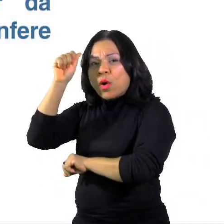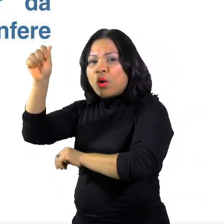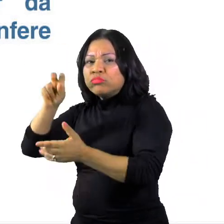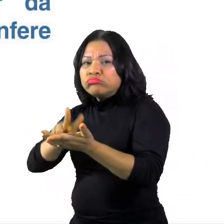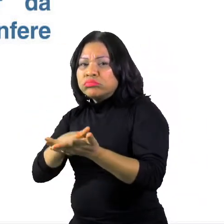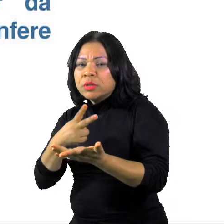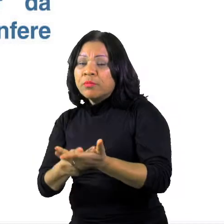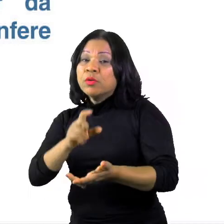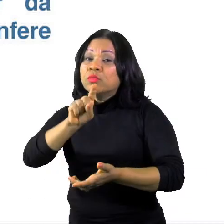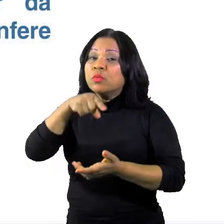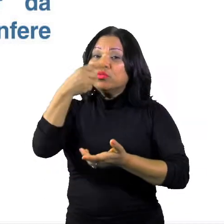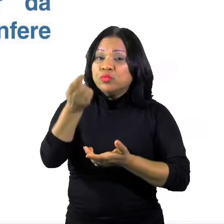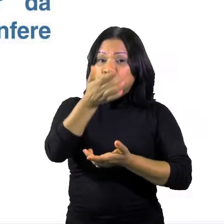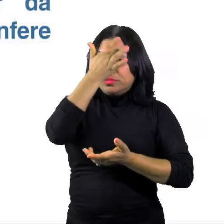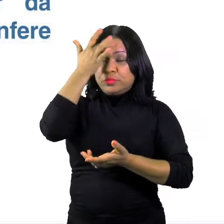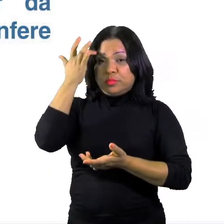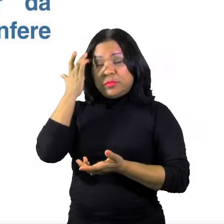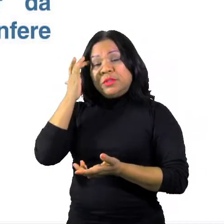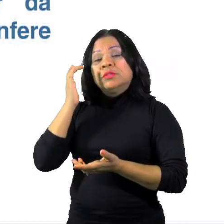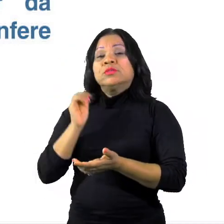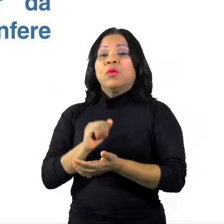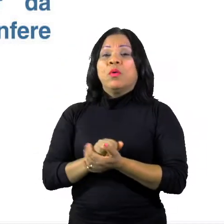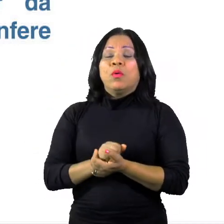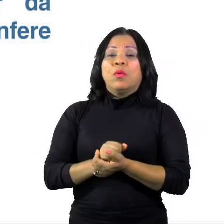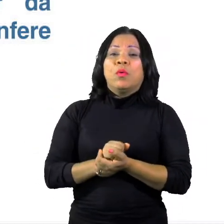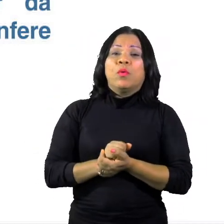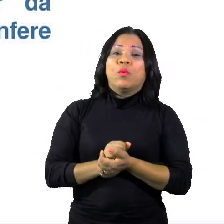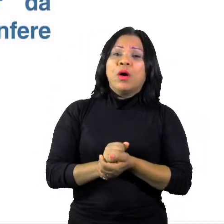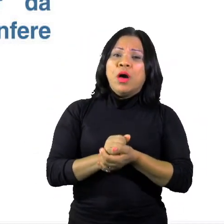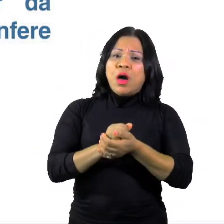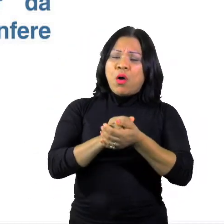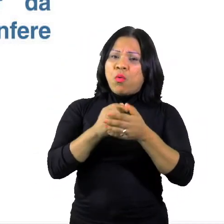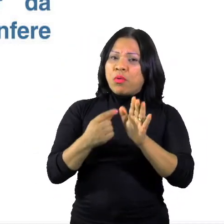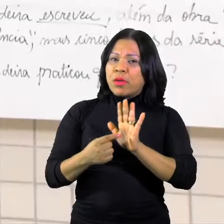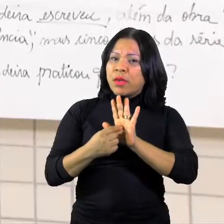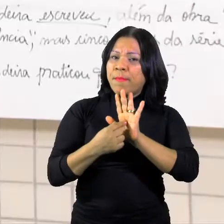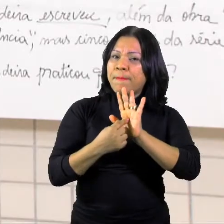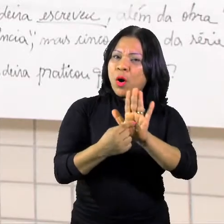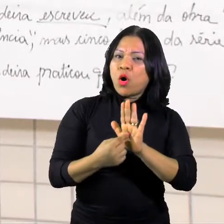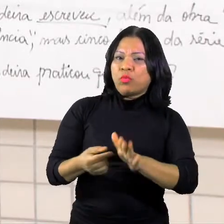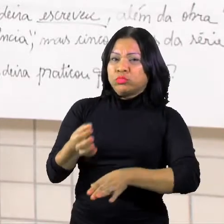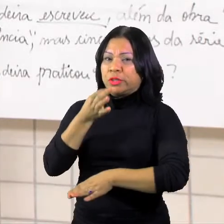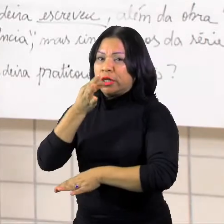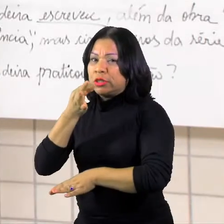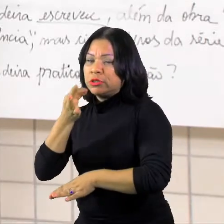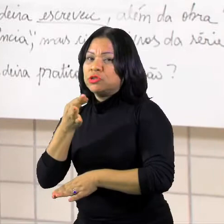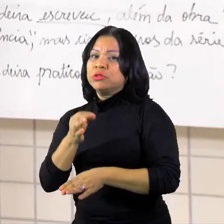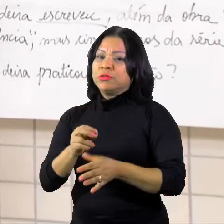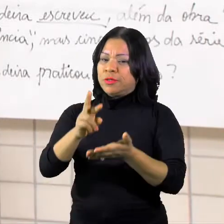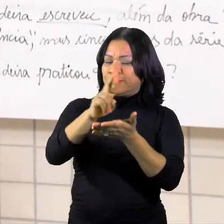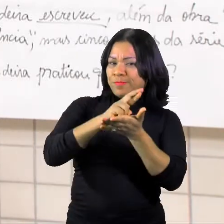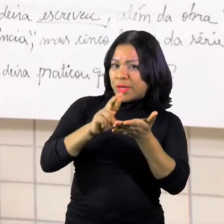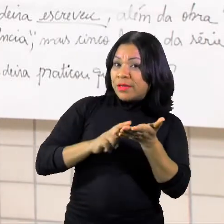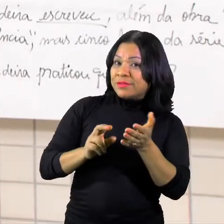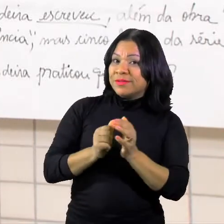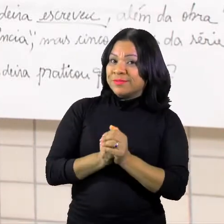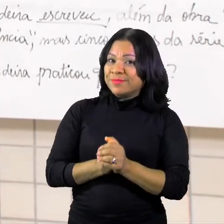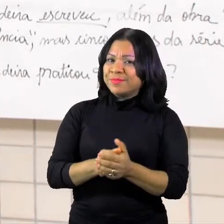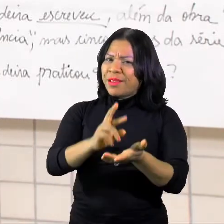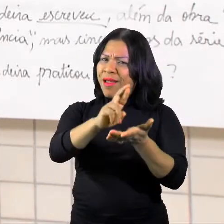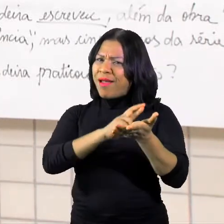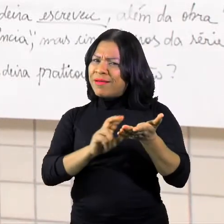outras pessoas, o que confere criticidade à sua resenha. Então, o que é uma resenha, alunos? É um texto de natureza o